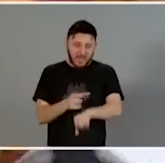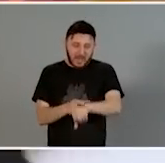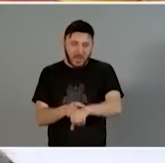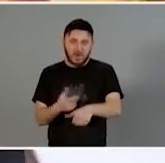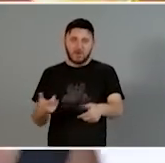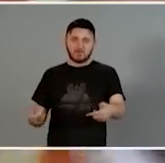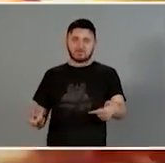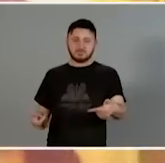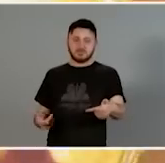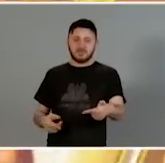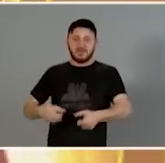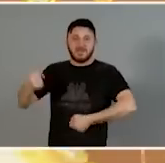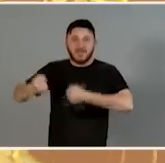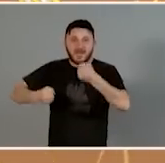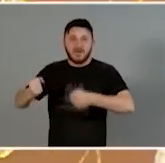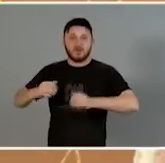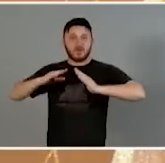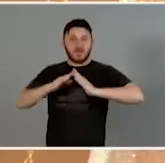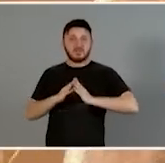Mas que todo dia